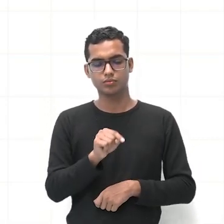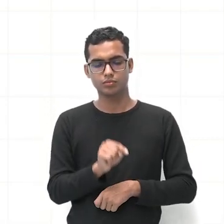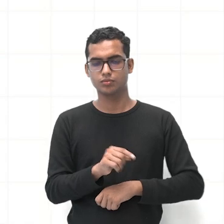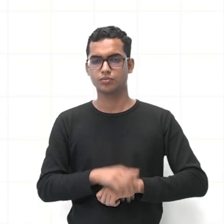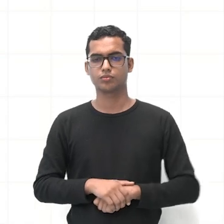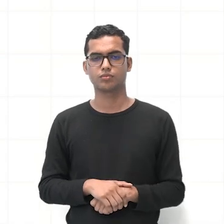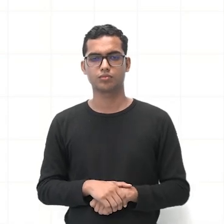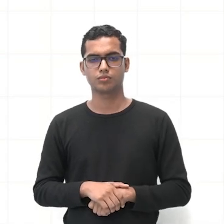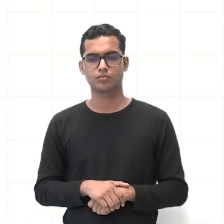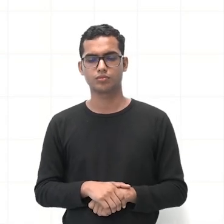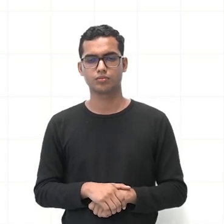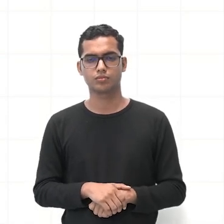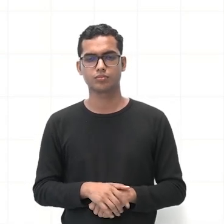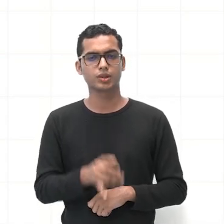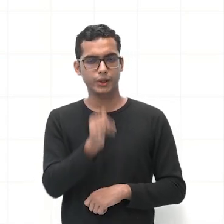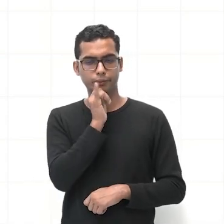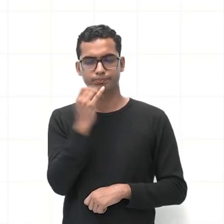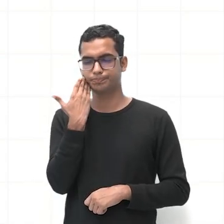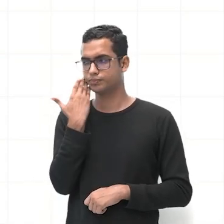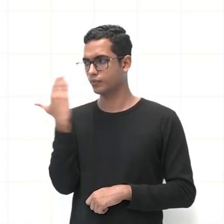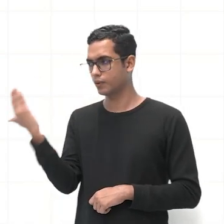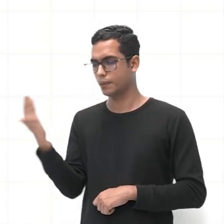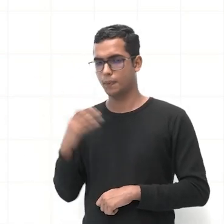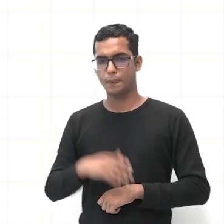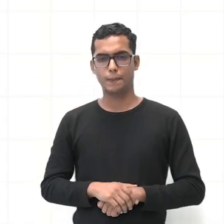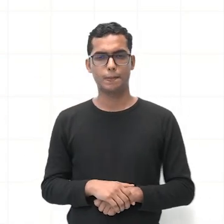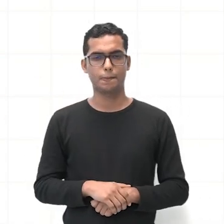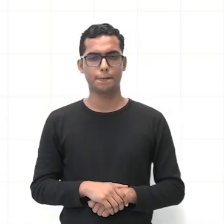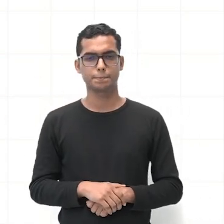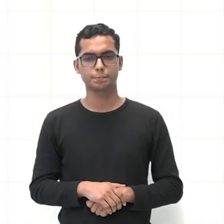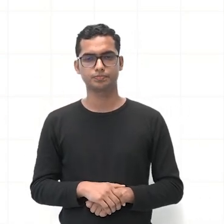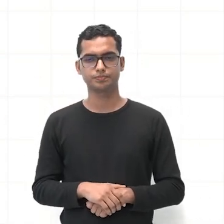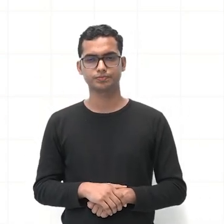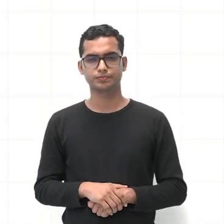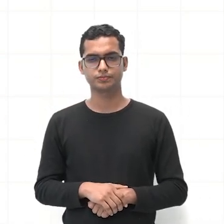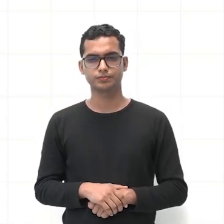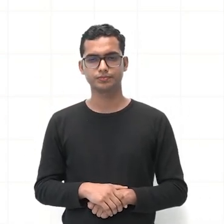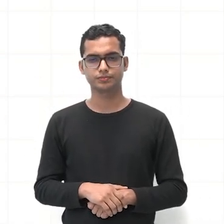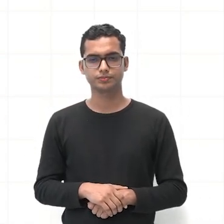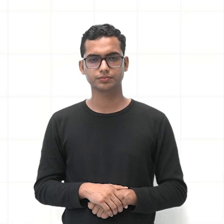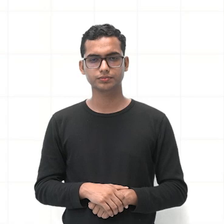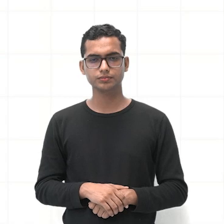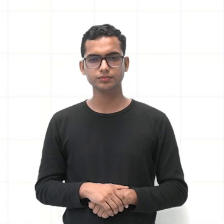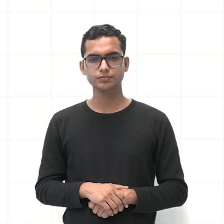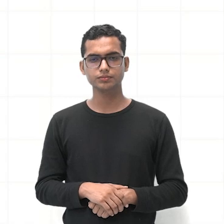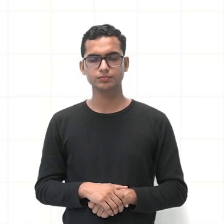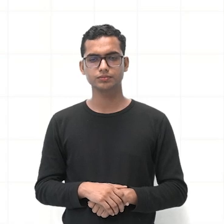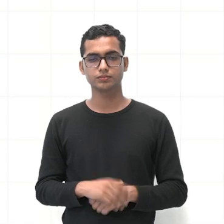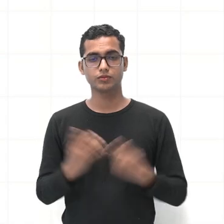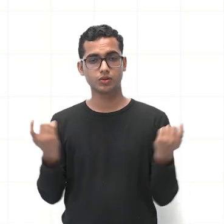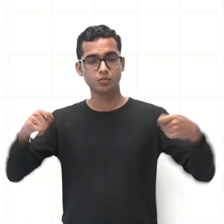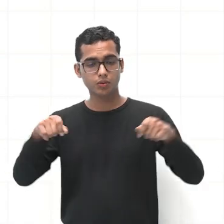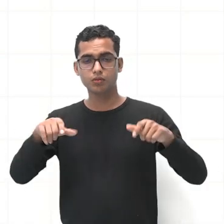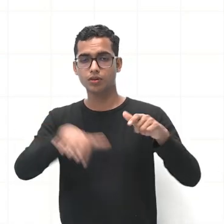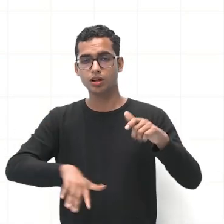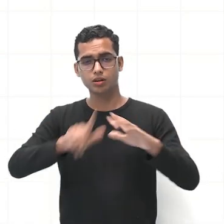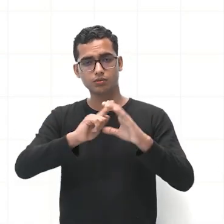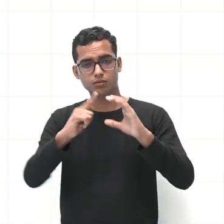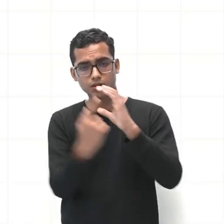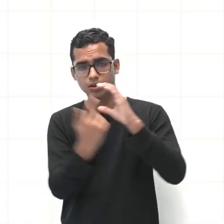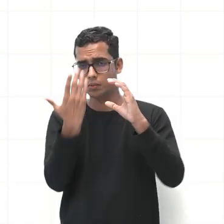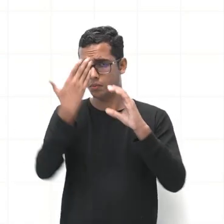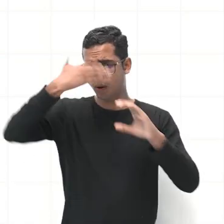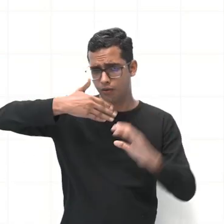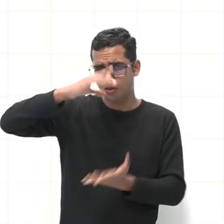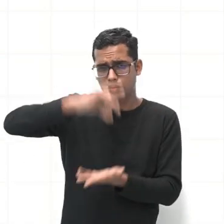certo? Exemplo 1, aqui do centro de mídia. Provar pela condição de existência e geometricamente que os